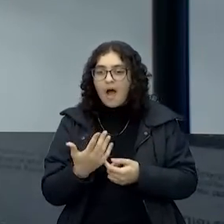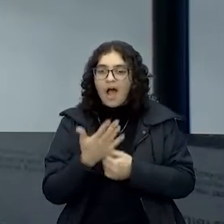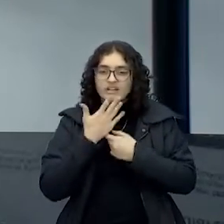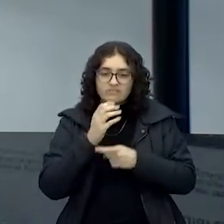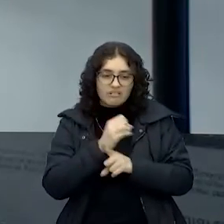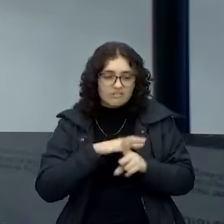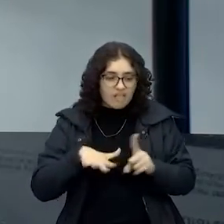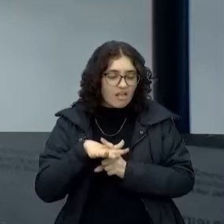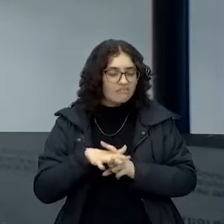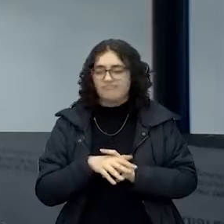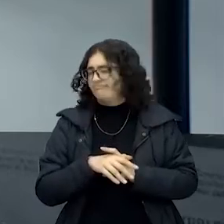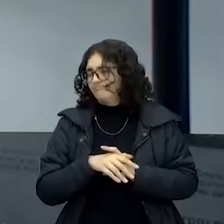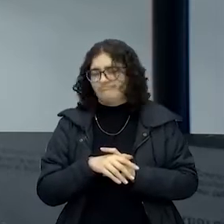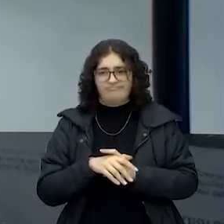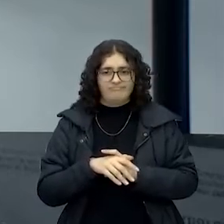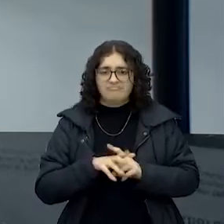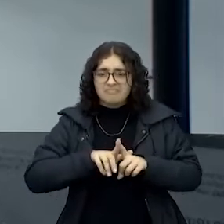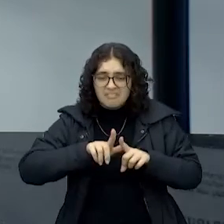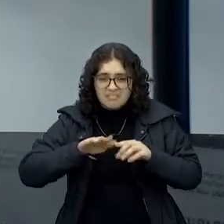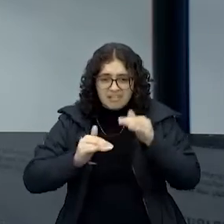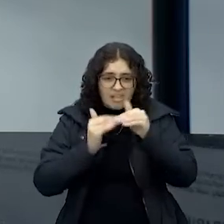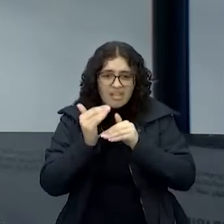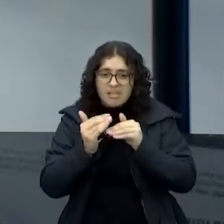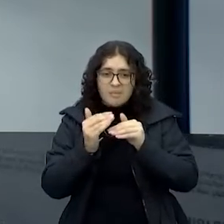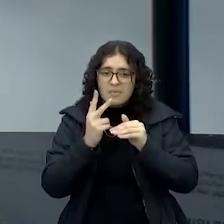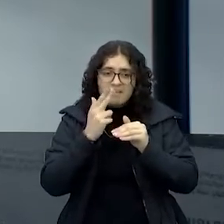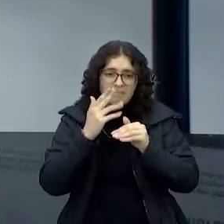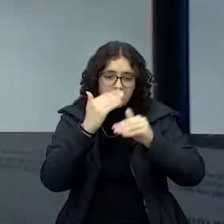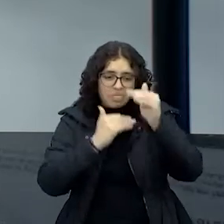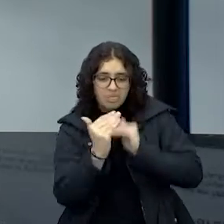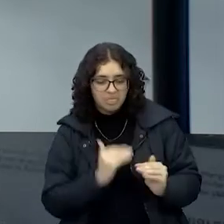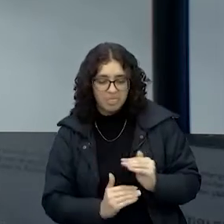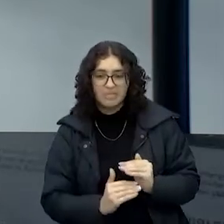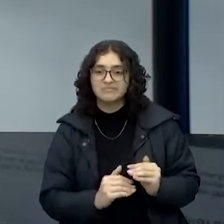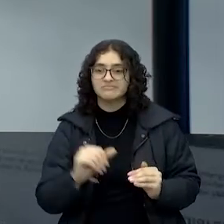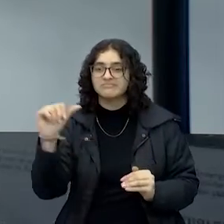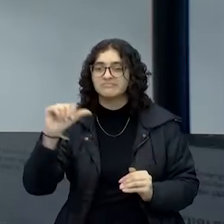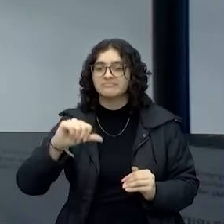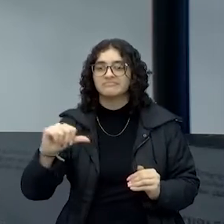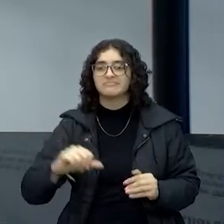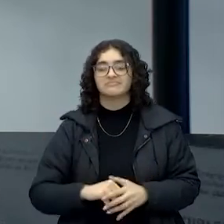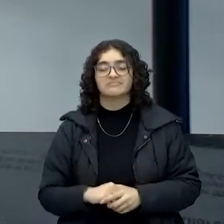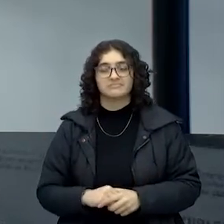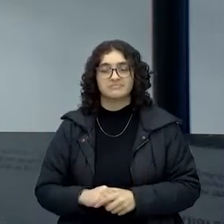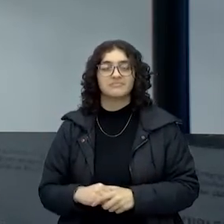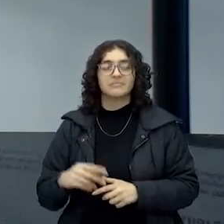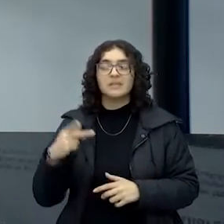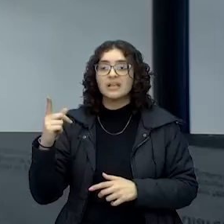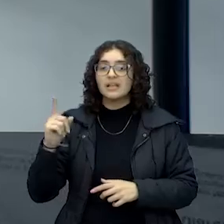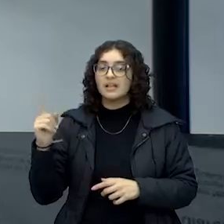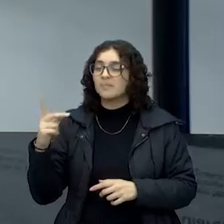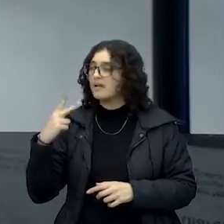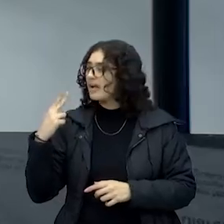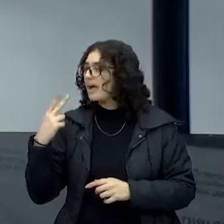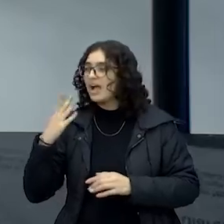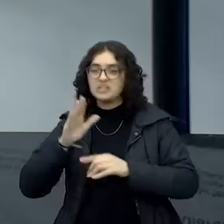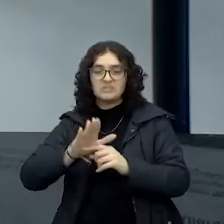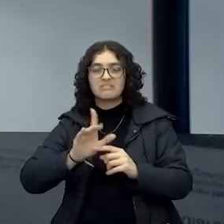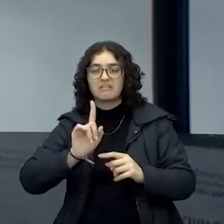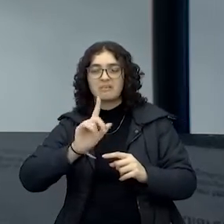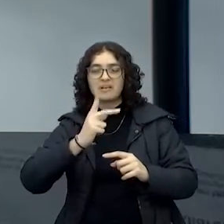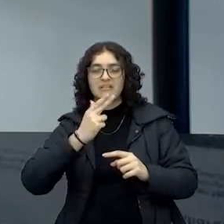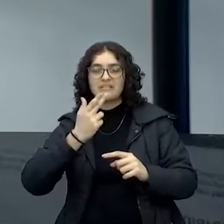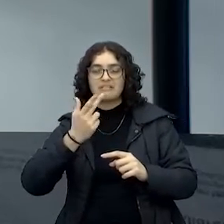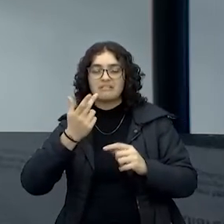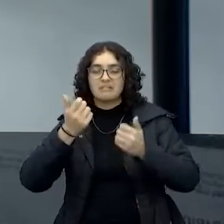que traga uma evolução, e sim uma regressão. Então, essas formas de poder, elas acabam regredindo,